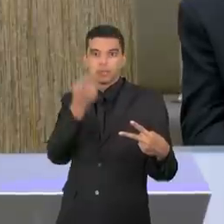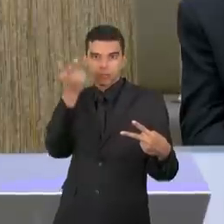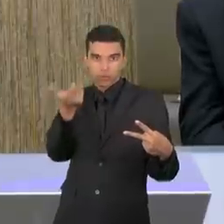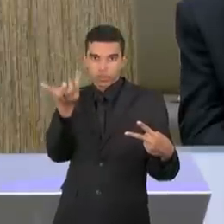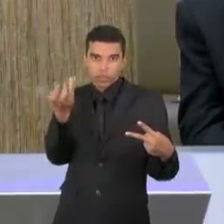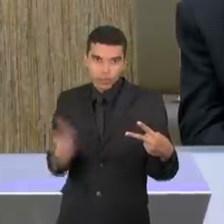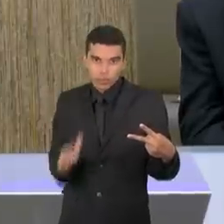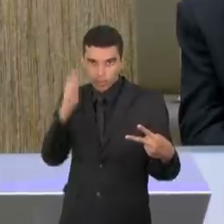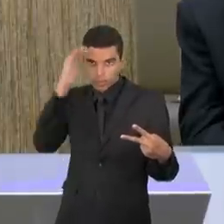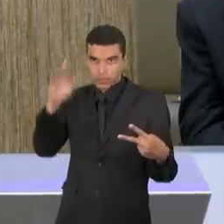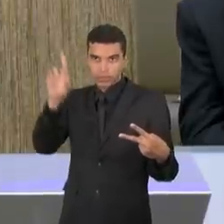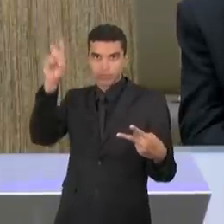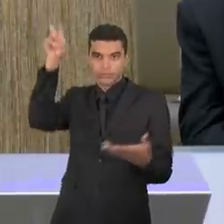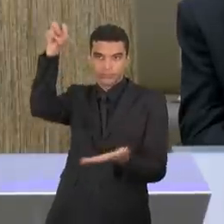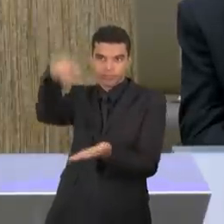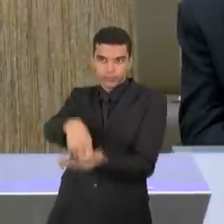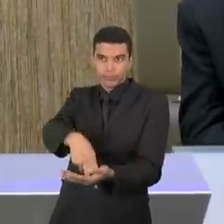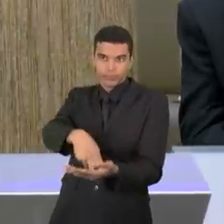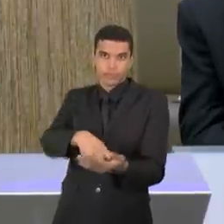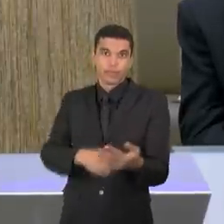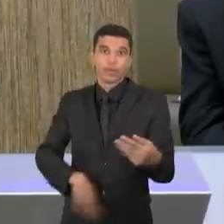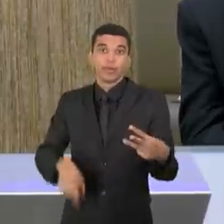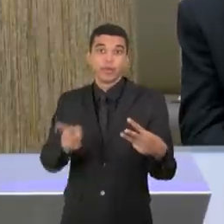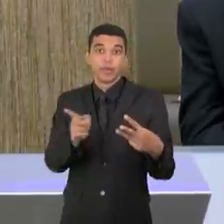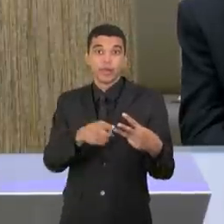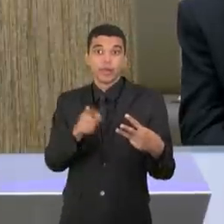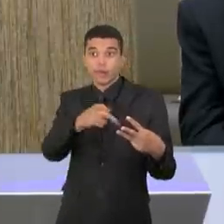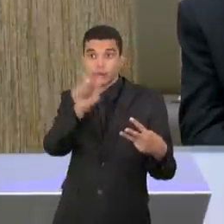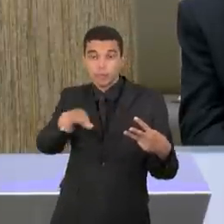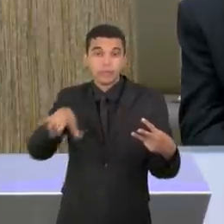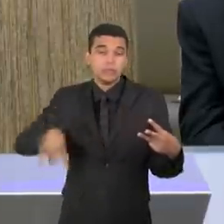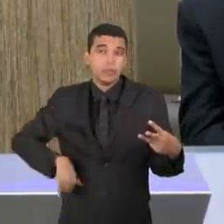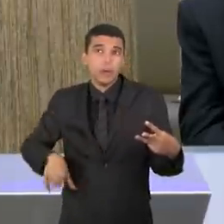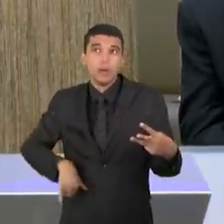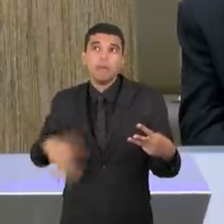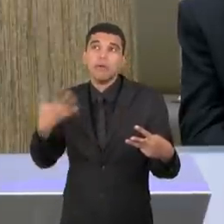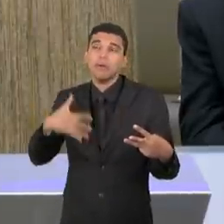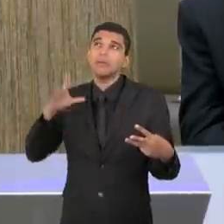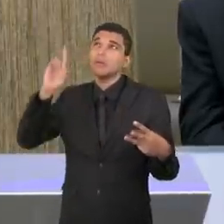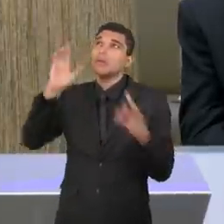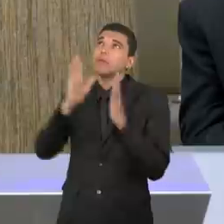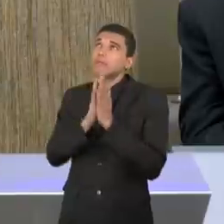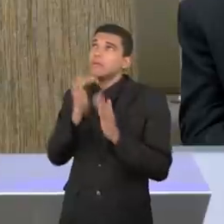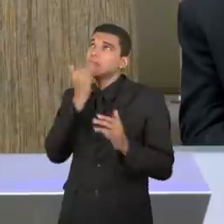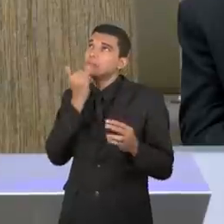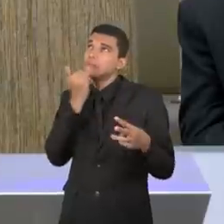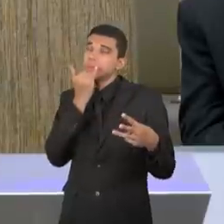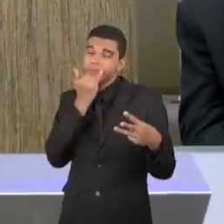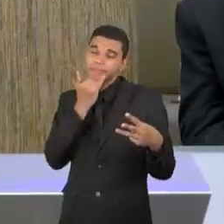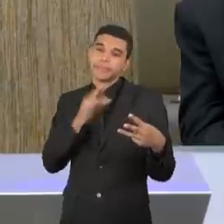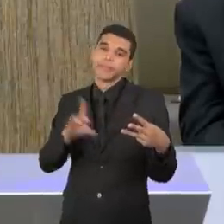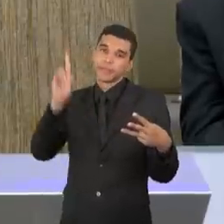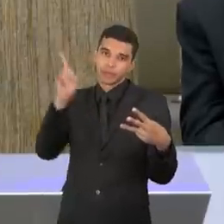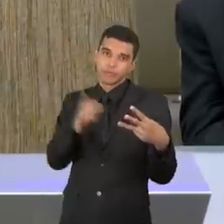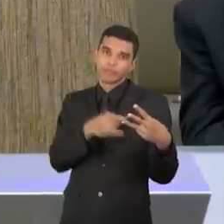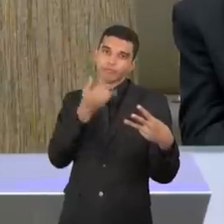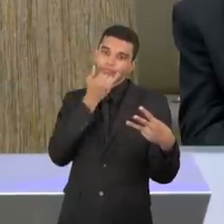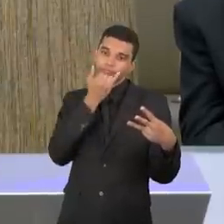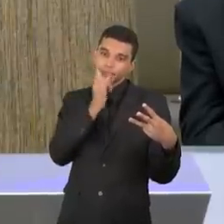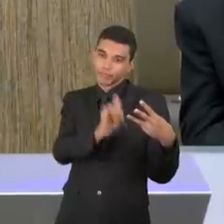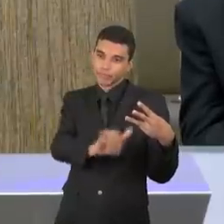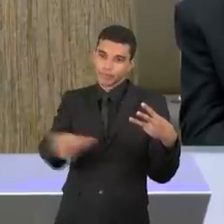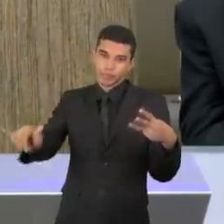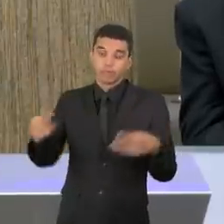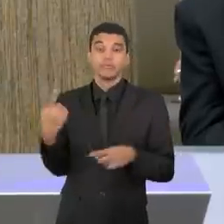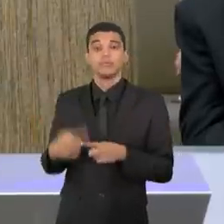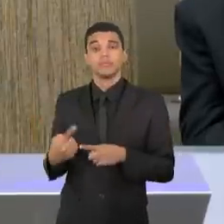B, Joel proferindo o juízo, ele mostra logo as características da bondade